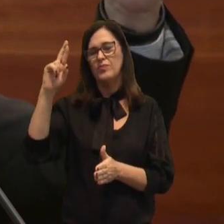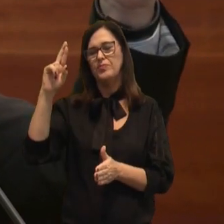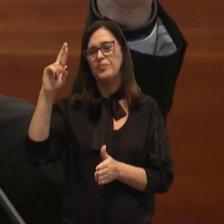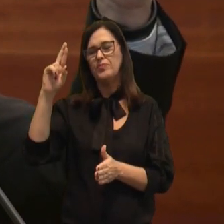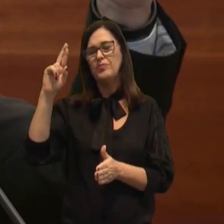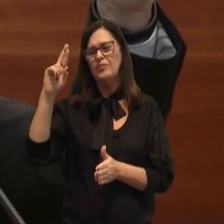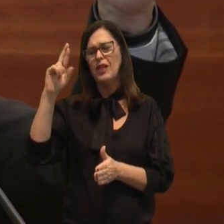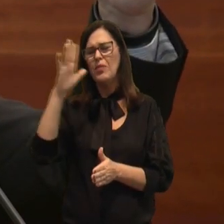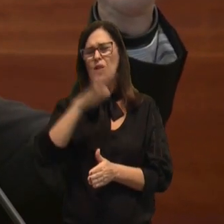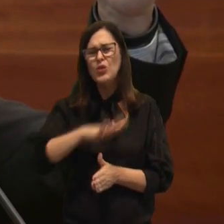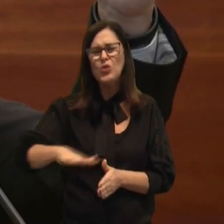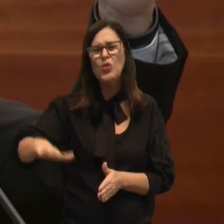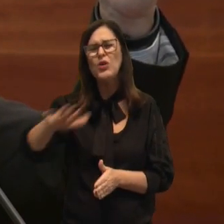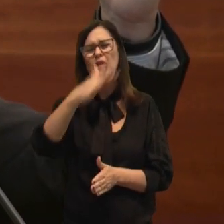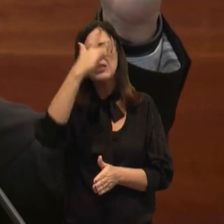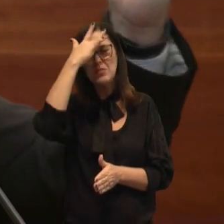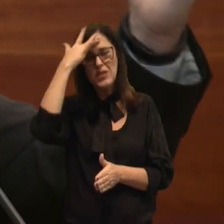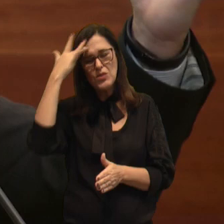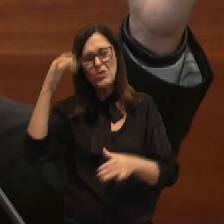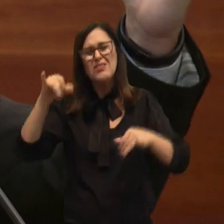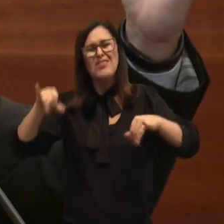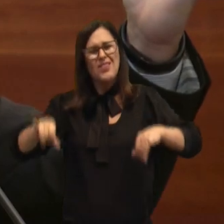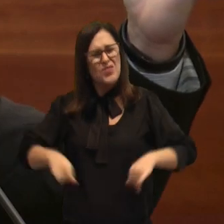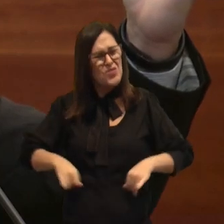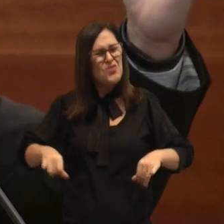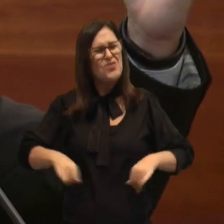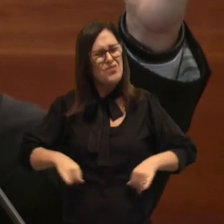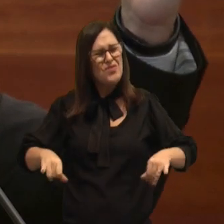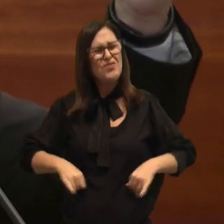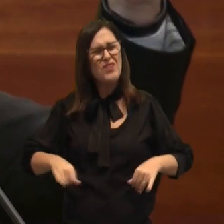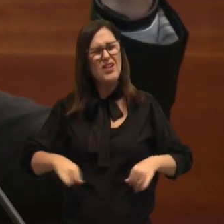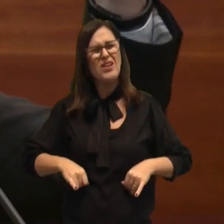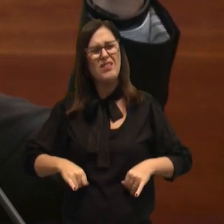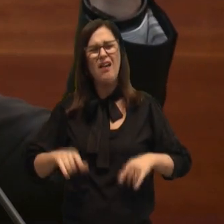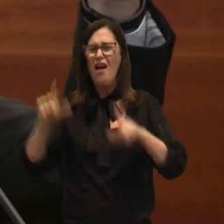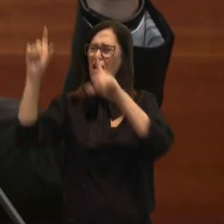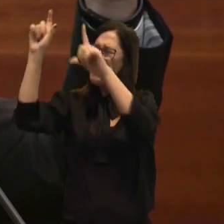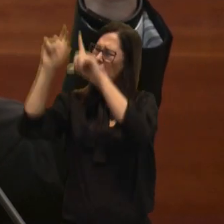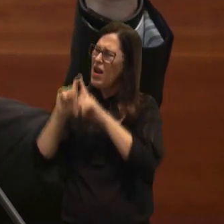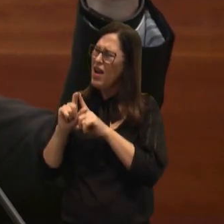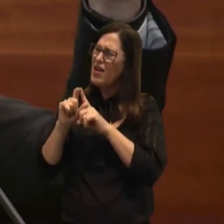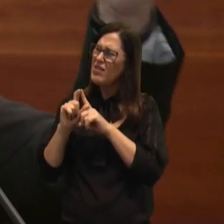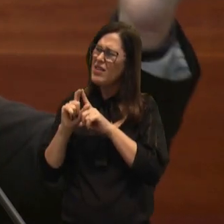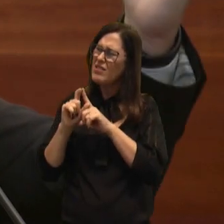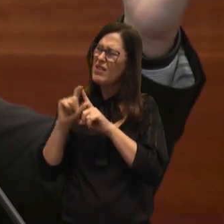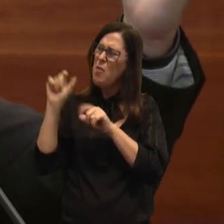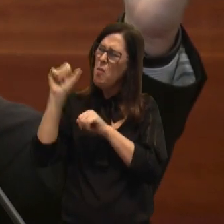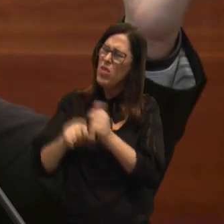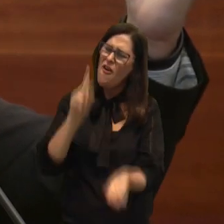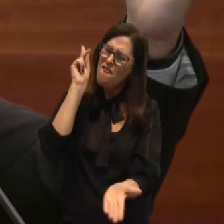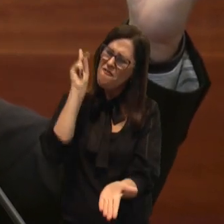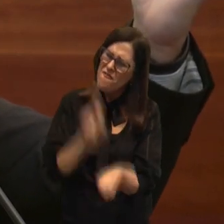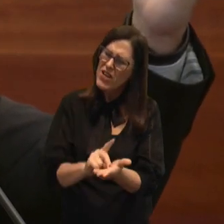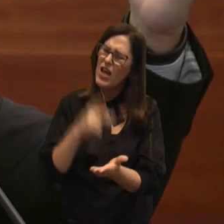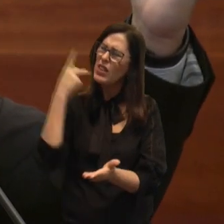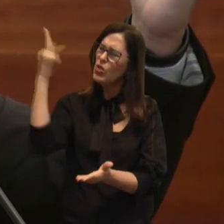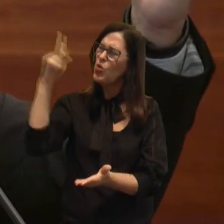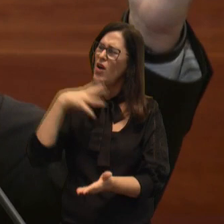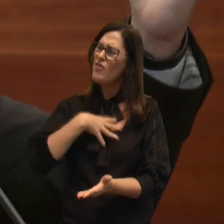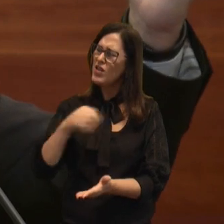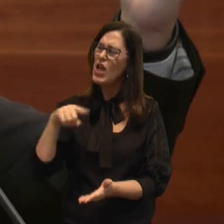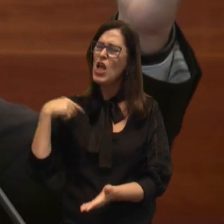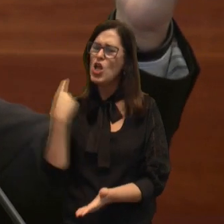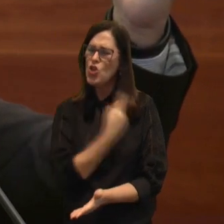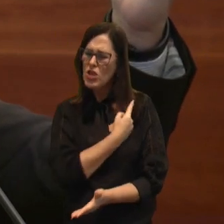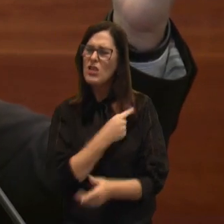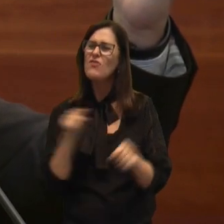para todos estes, ó Deus, que estão sofrendo, que esta palavra se torne uma realidade na vida dos teus filhos e na nossa